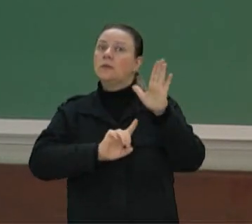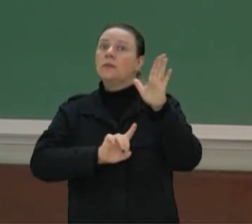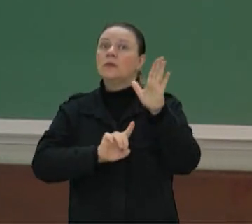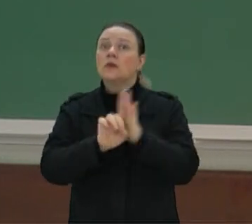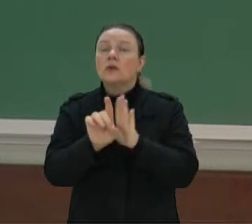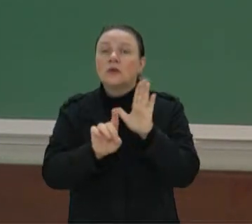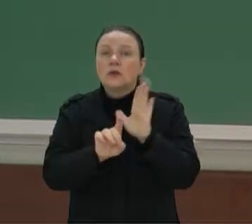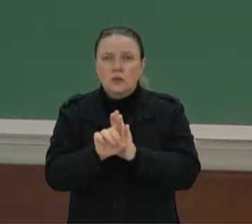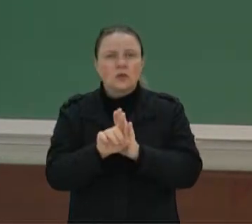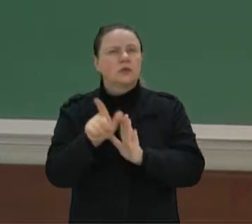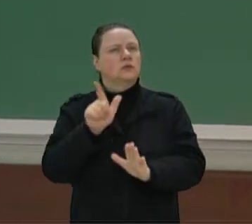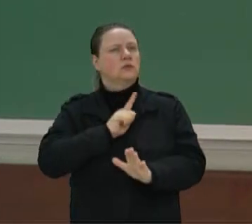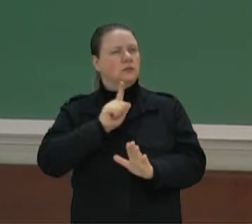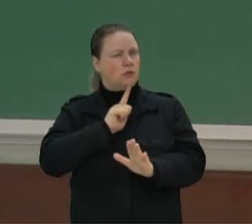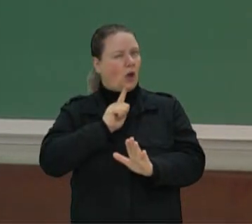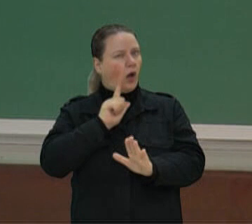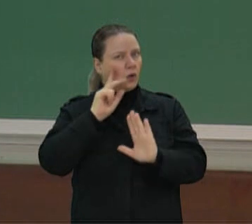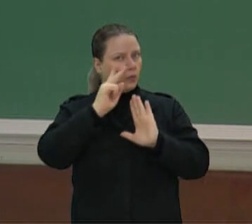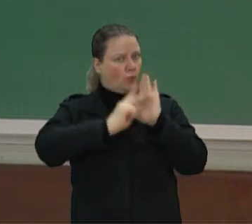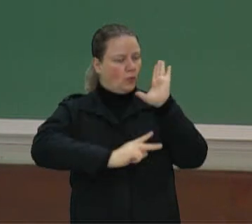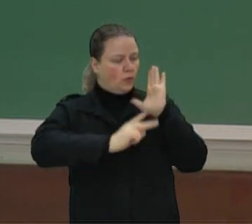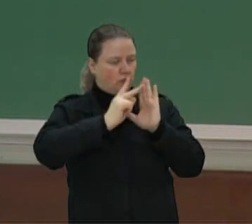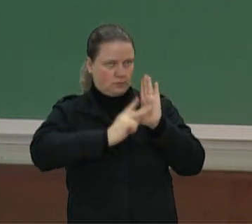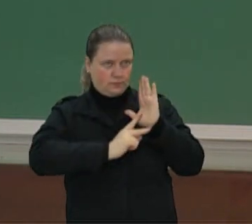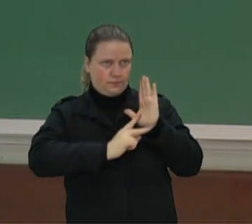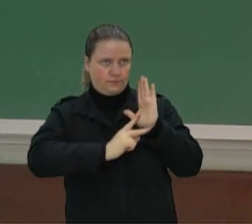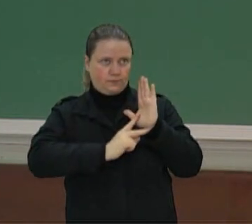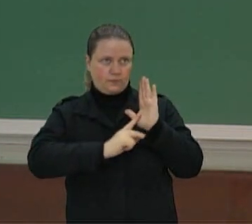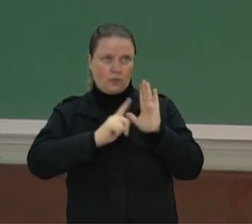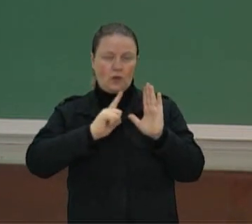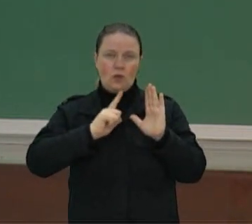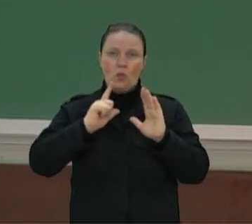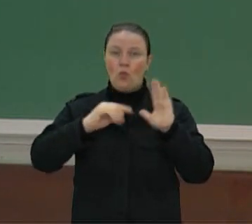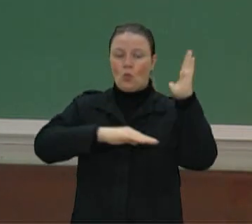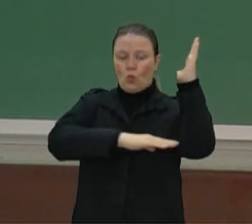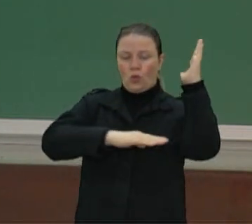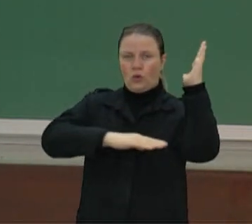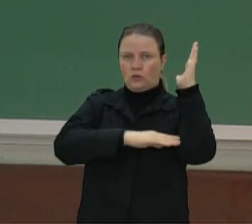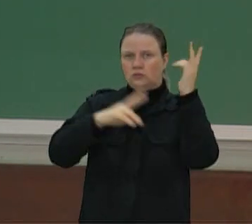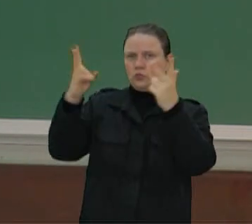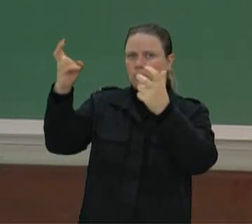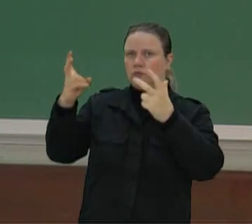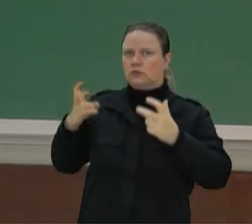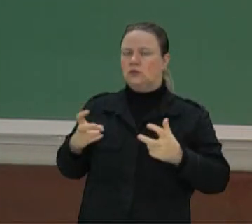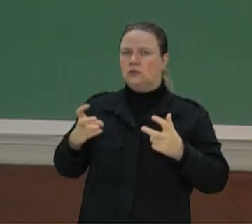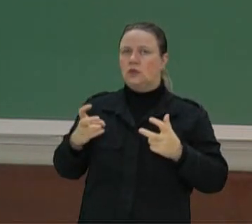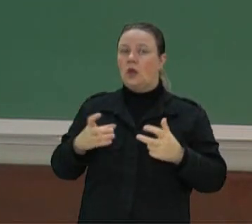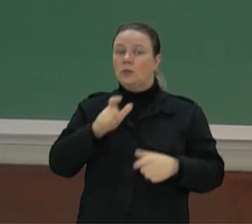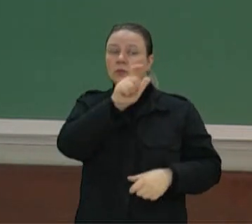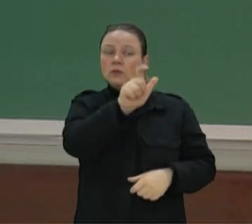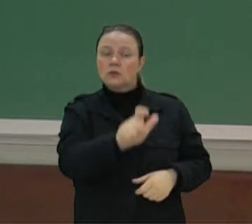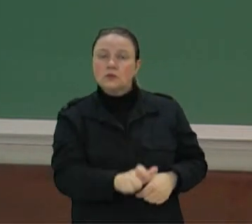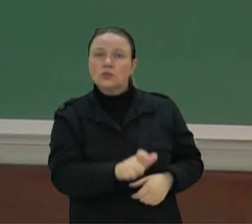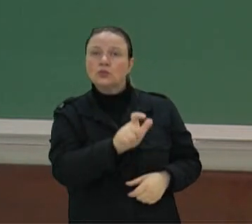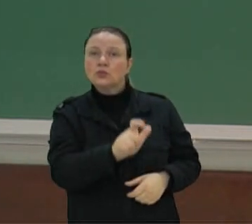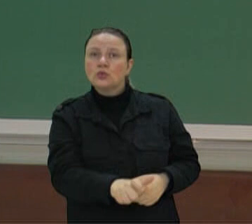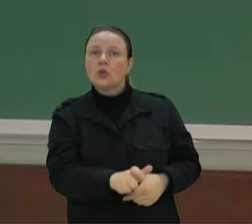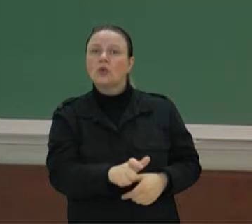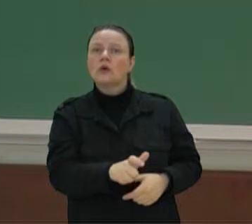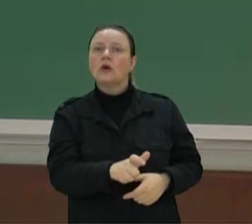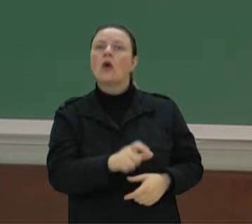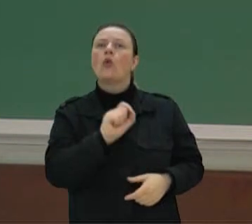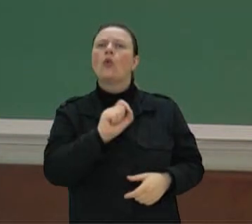tá? Tem uma pegadinha aí. Vamos fazer a análise. Analisando o gráfico, conclui-se que para o credor é mais